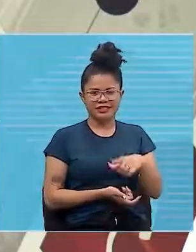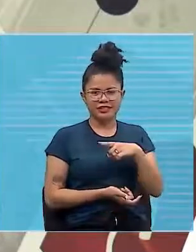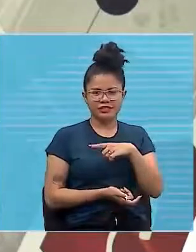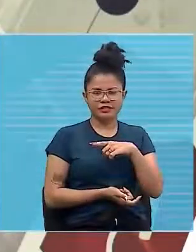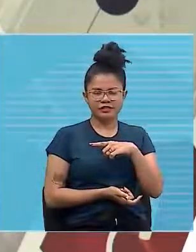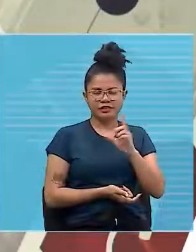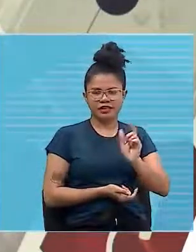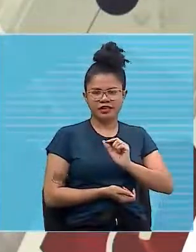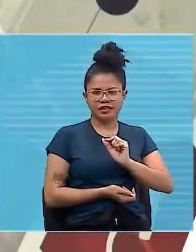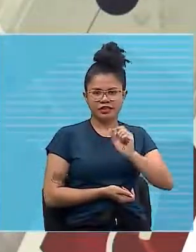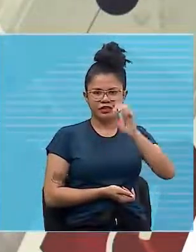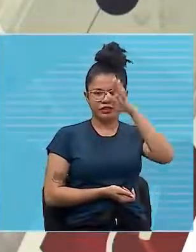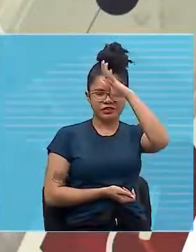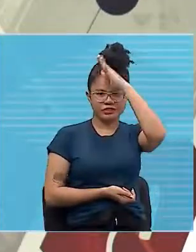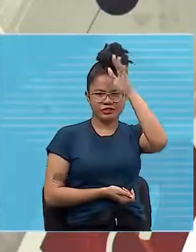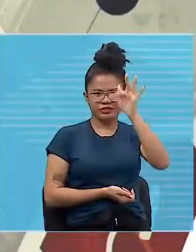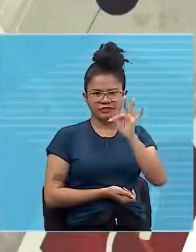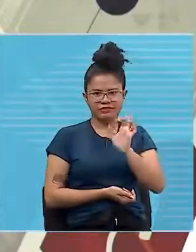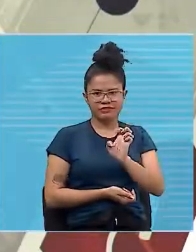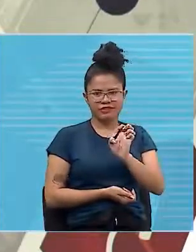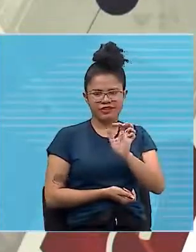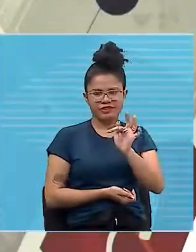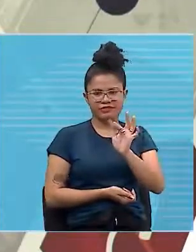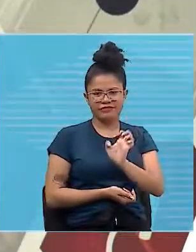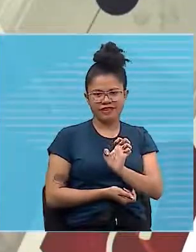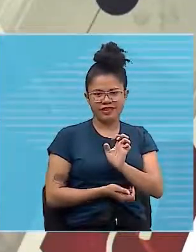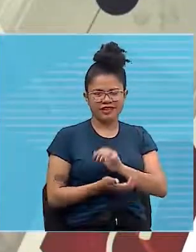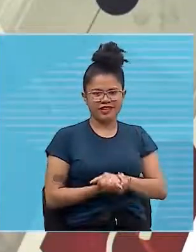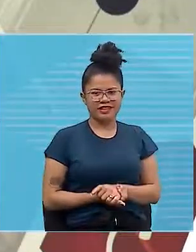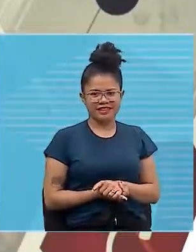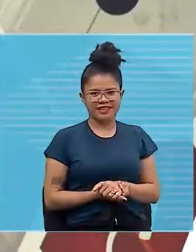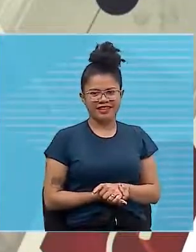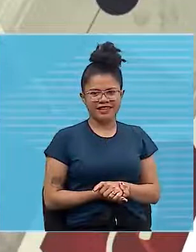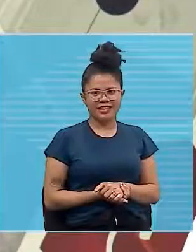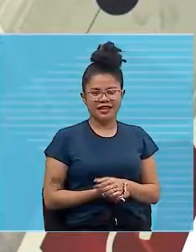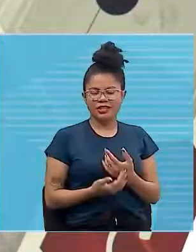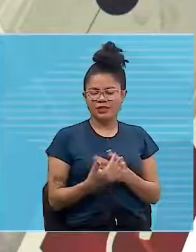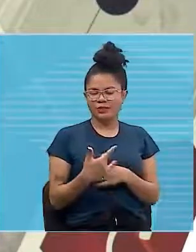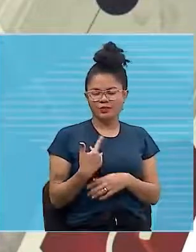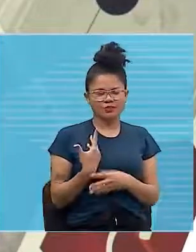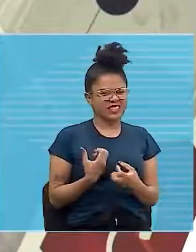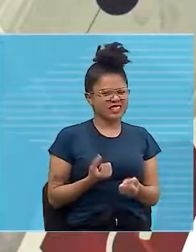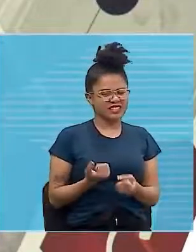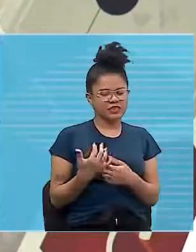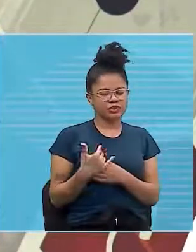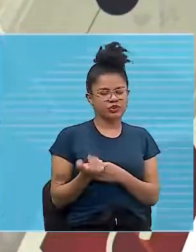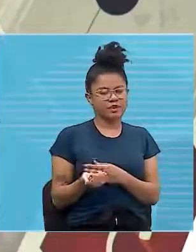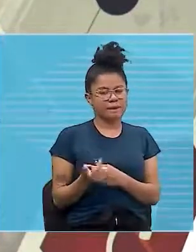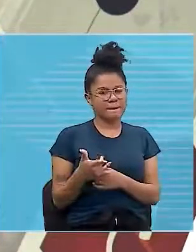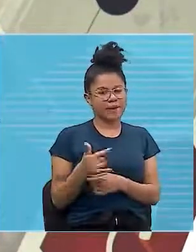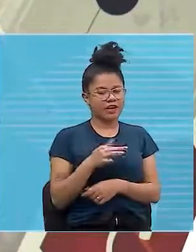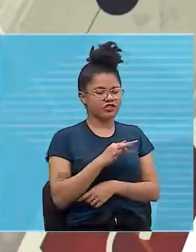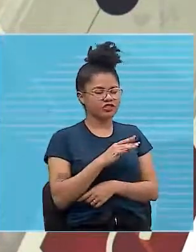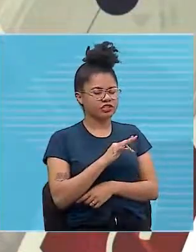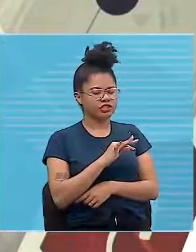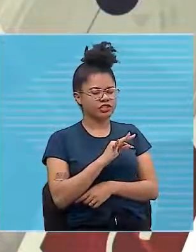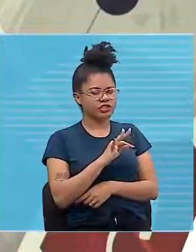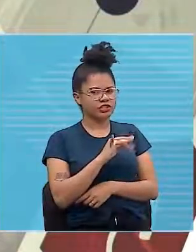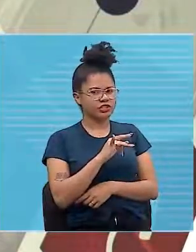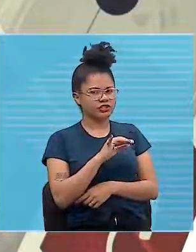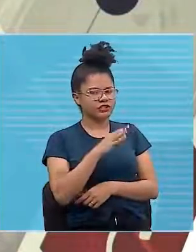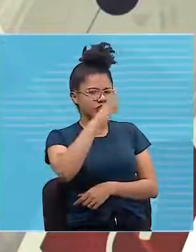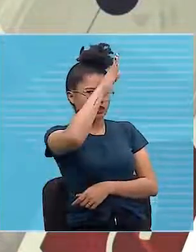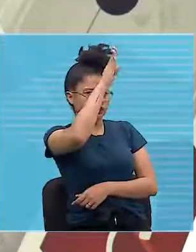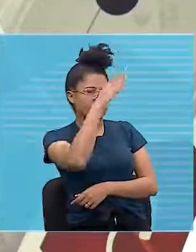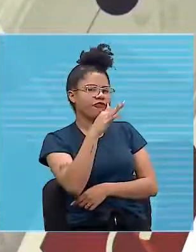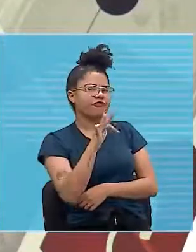oi oi E por que tu não deixa tu não deixa eu conheço conheça tem uma desse jeito lá em